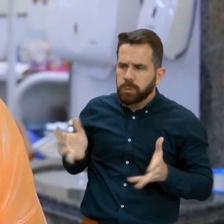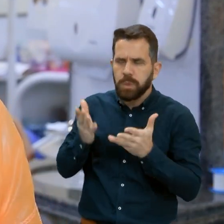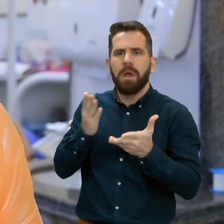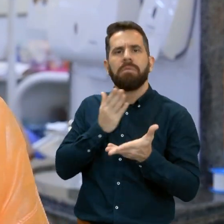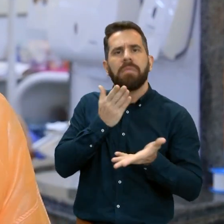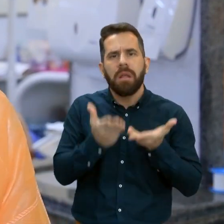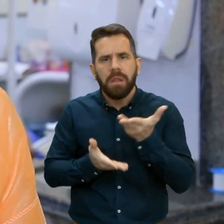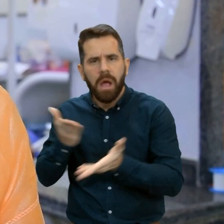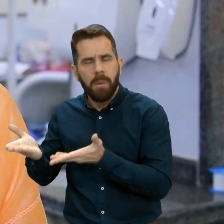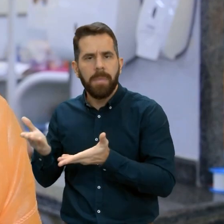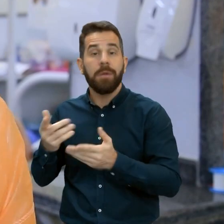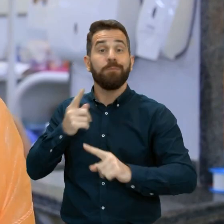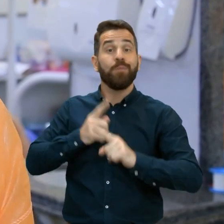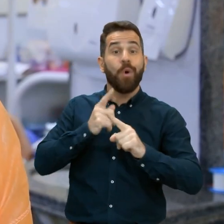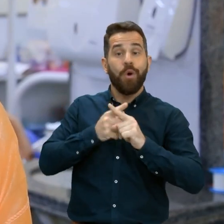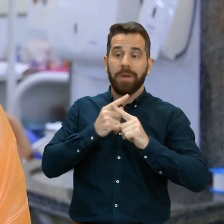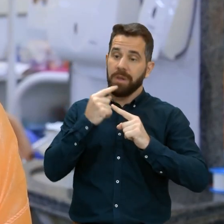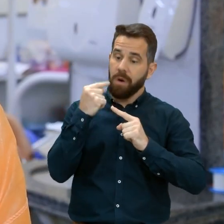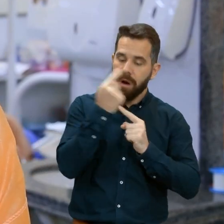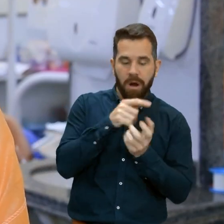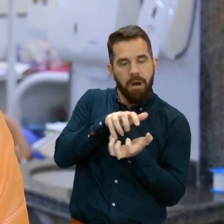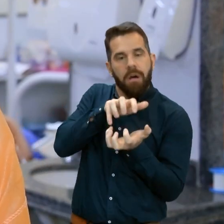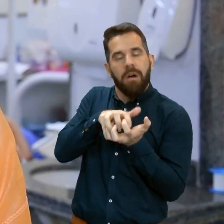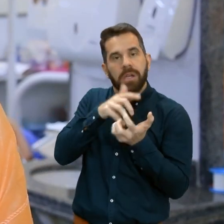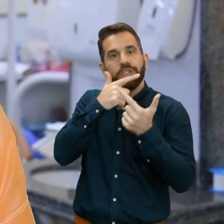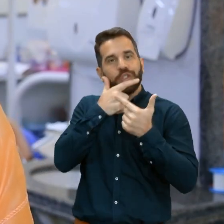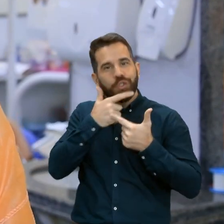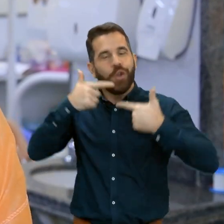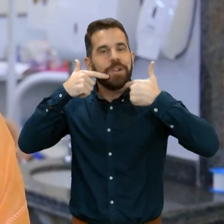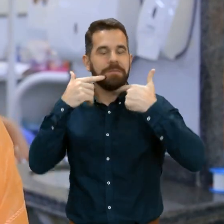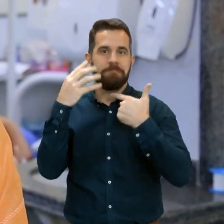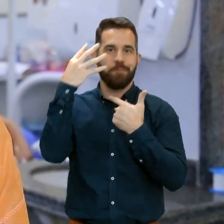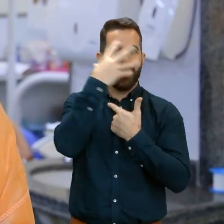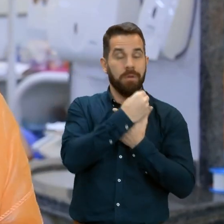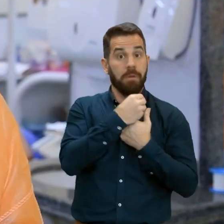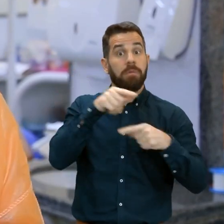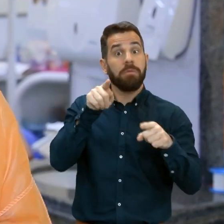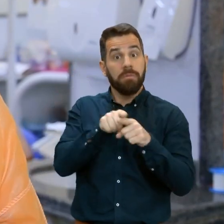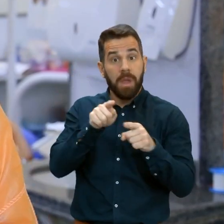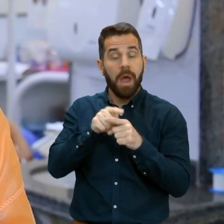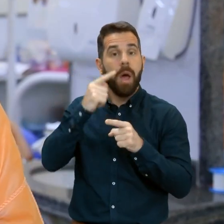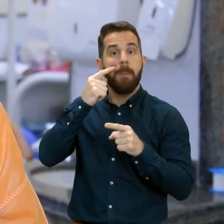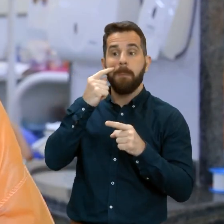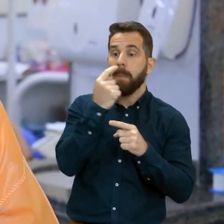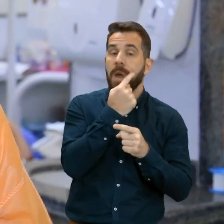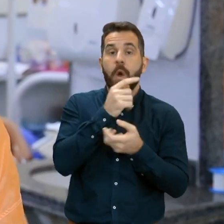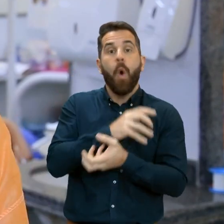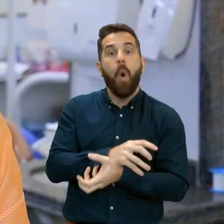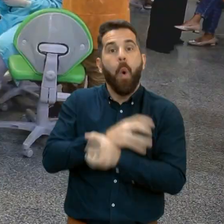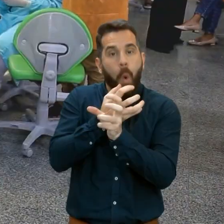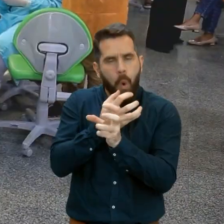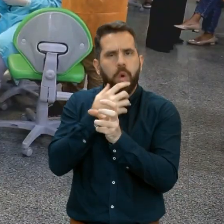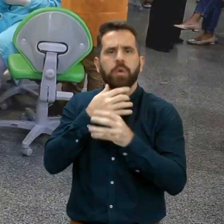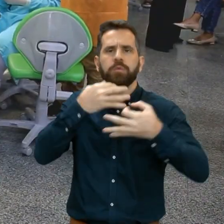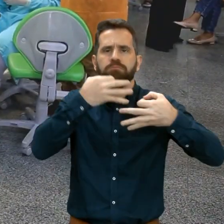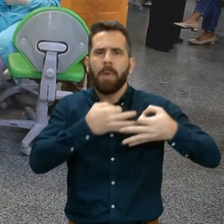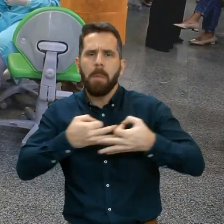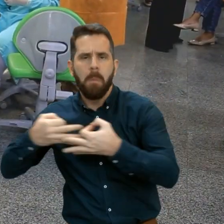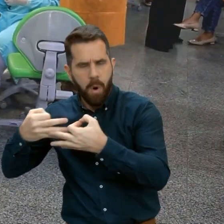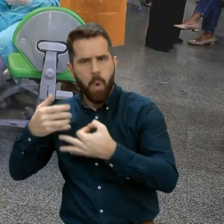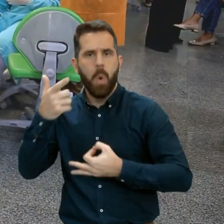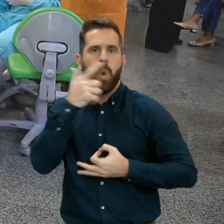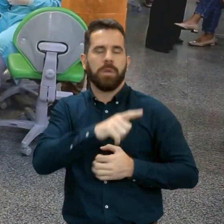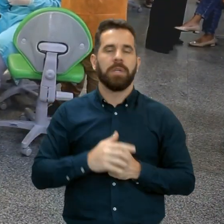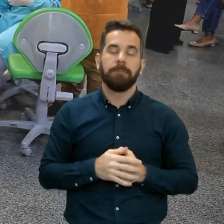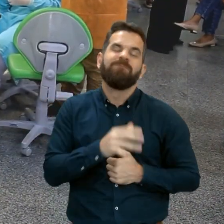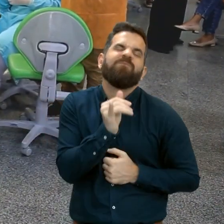para fazer com que o sorriso dessa criança fique mais bonito e que o crescimento dos ossos da face sejam mais harmônicos. Por